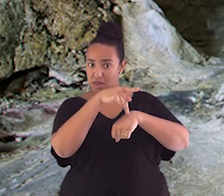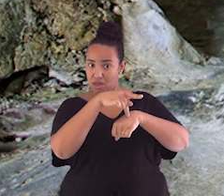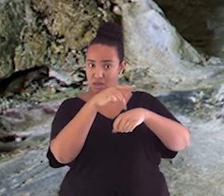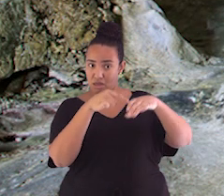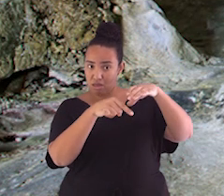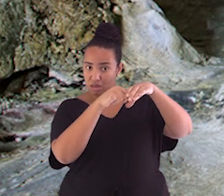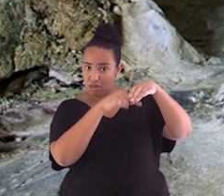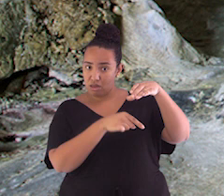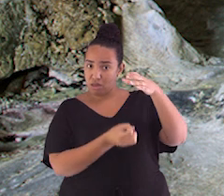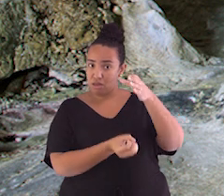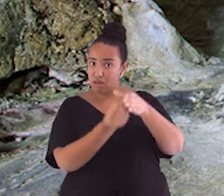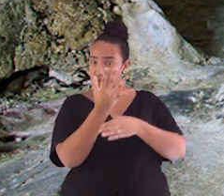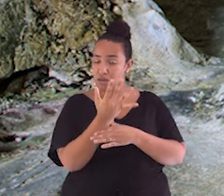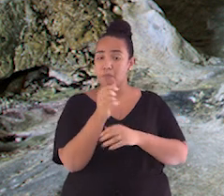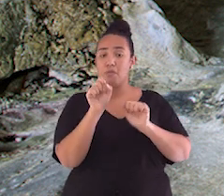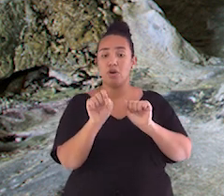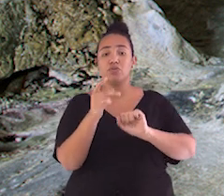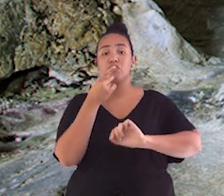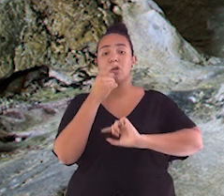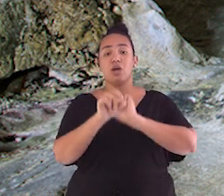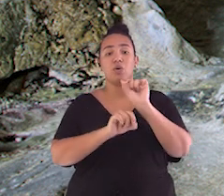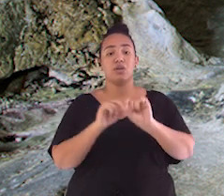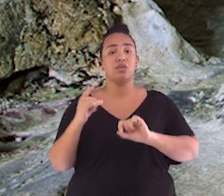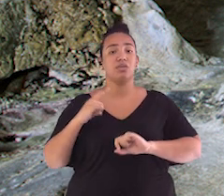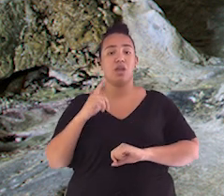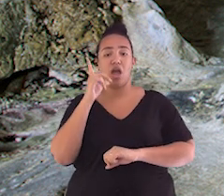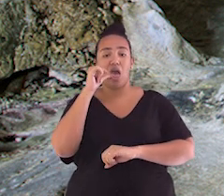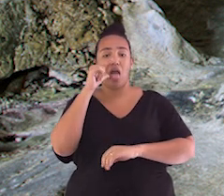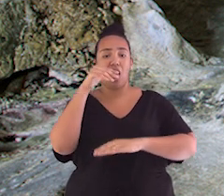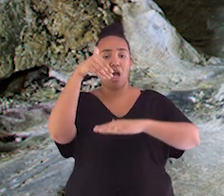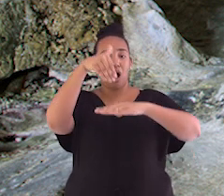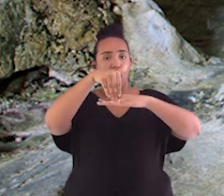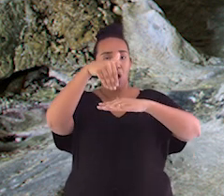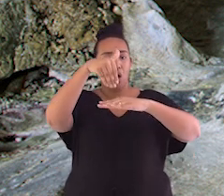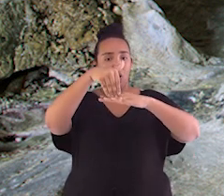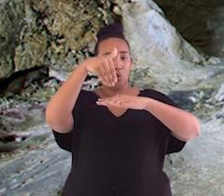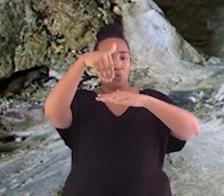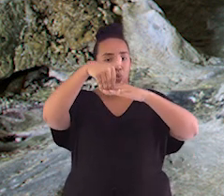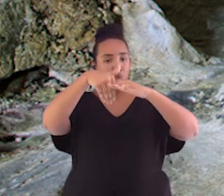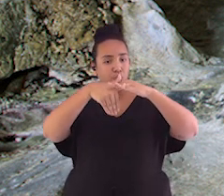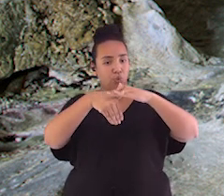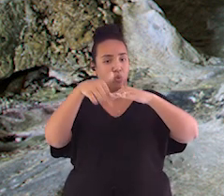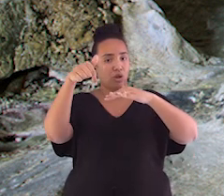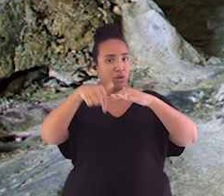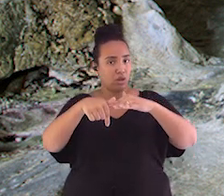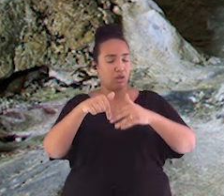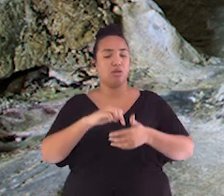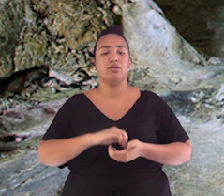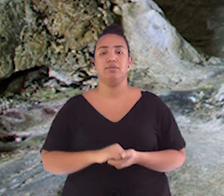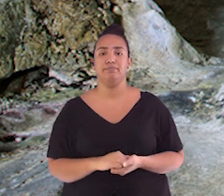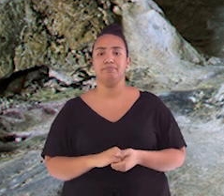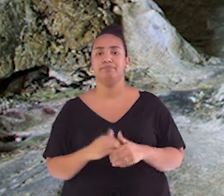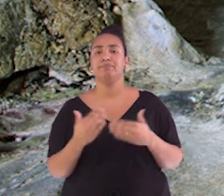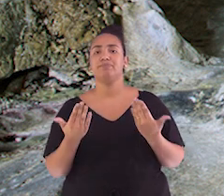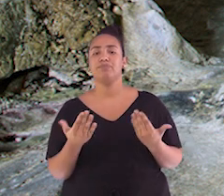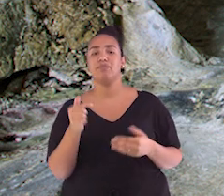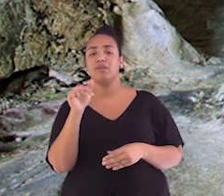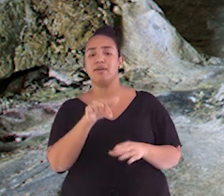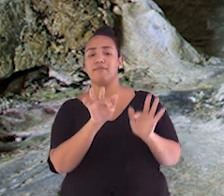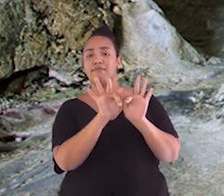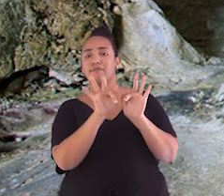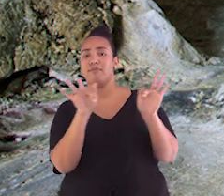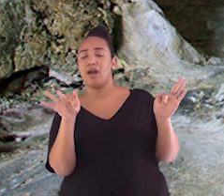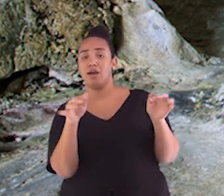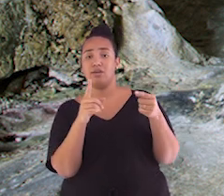dizer que ocorre através da ação corrosiva e erosiva da água que penetra nas rochas. Essa afirmação